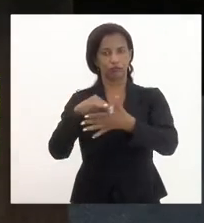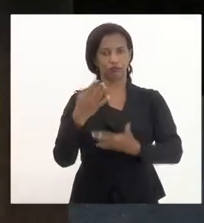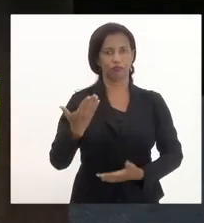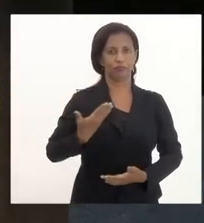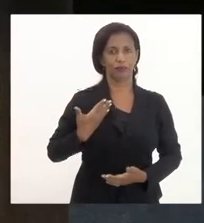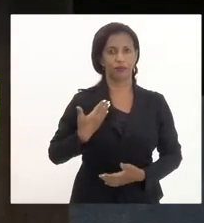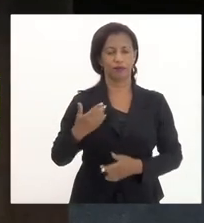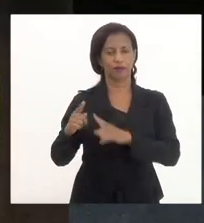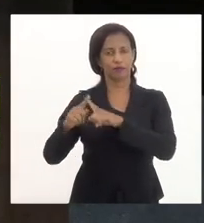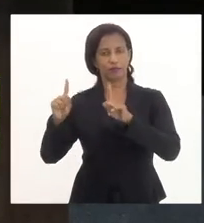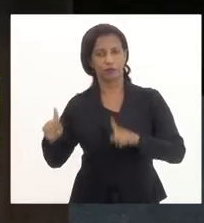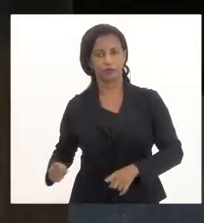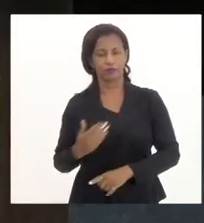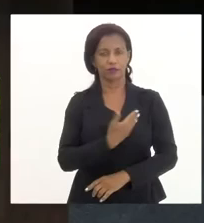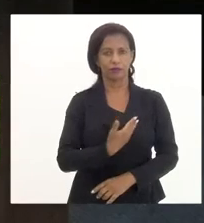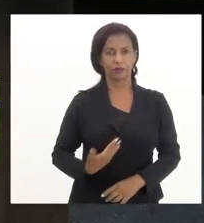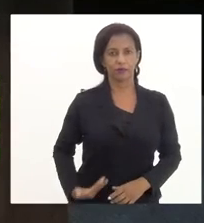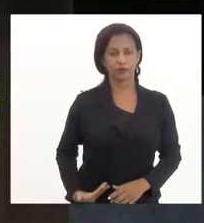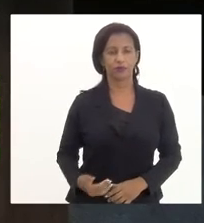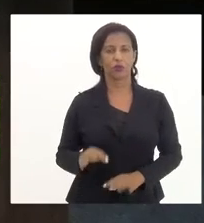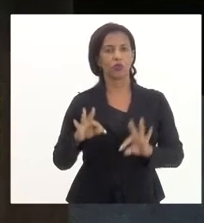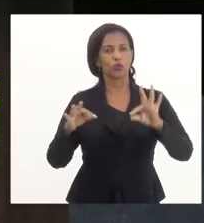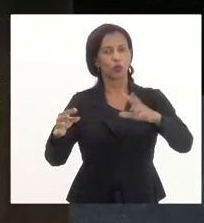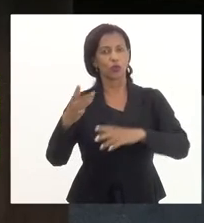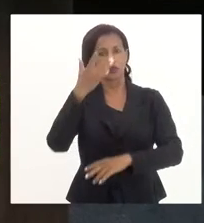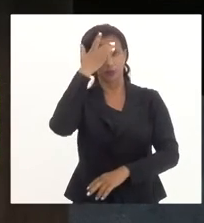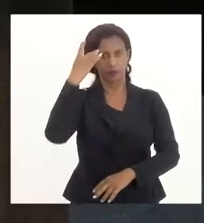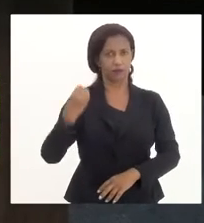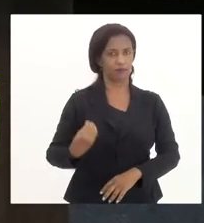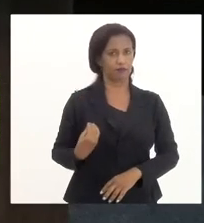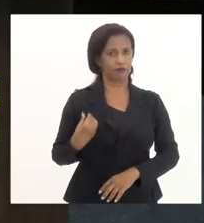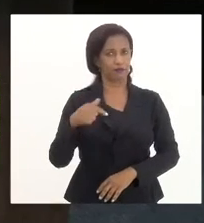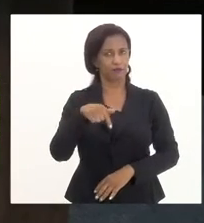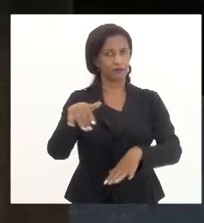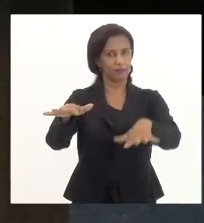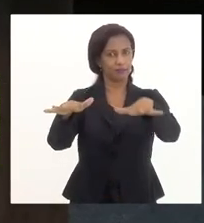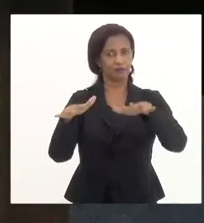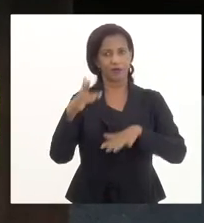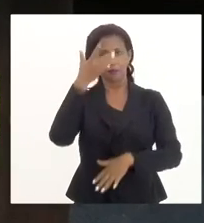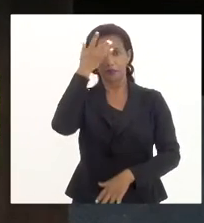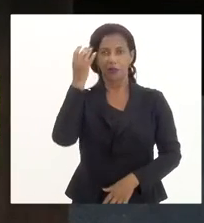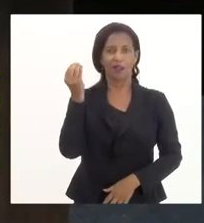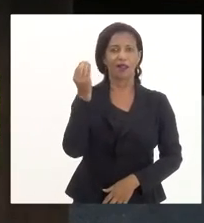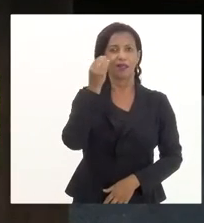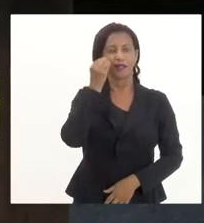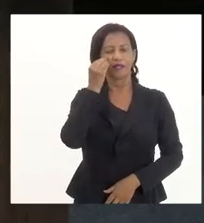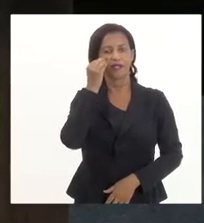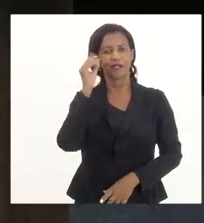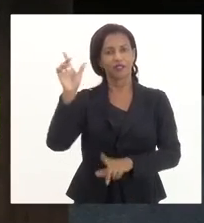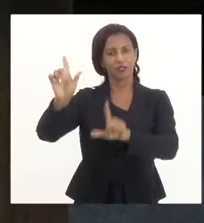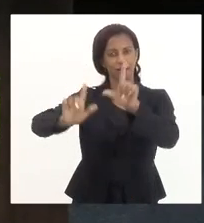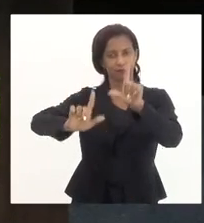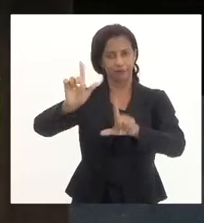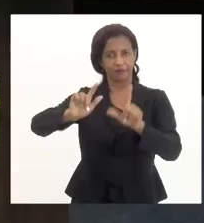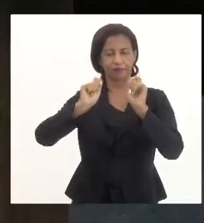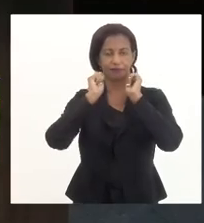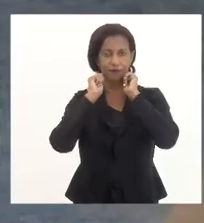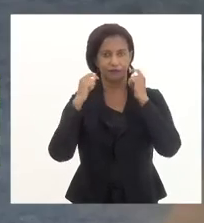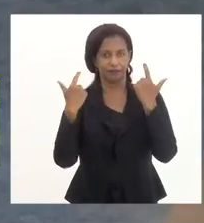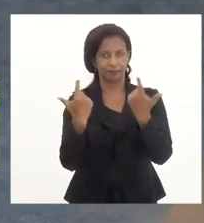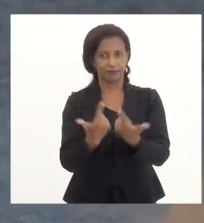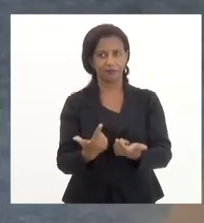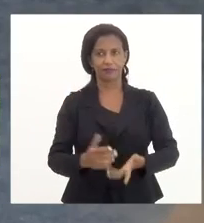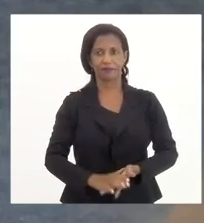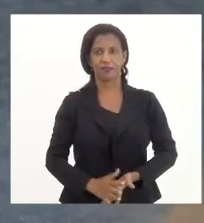colegas servidores públicos tantos presentes nesta plenária como os que nos assistem em casa através da TV alerj